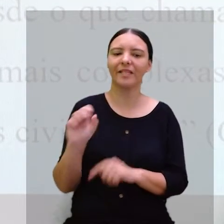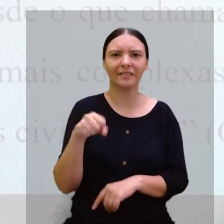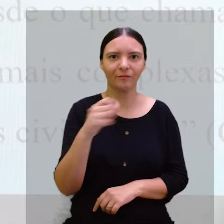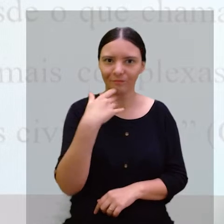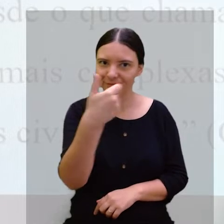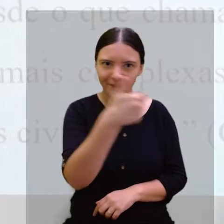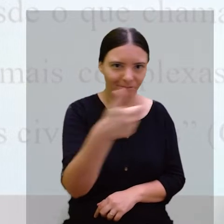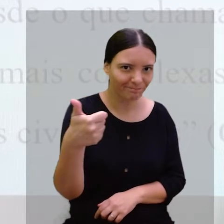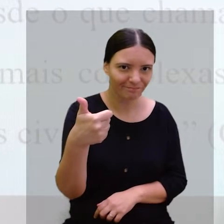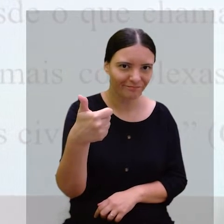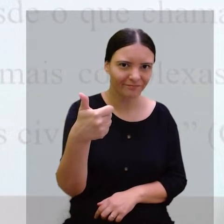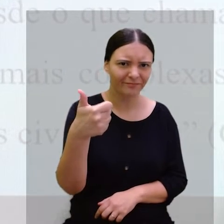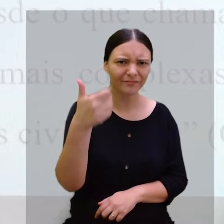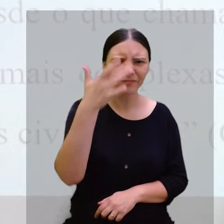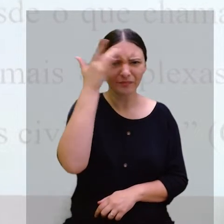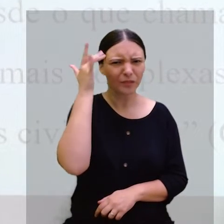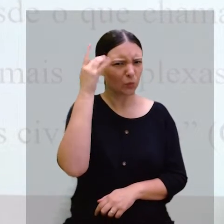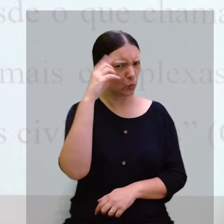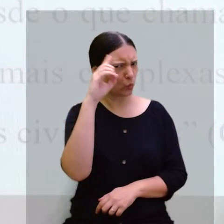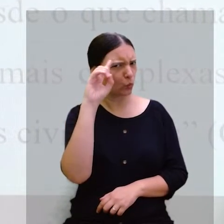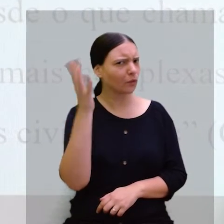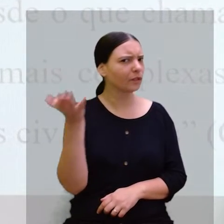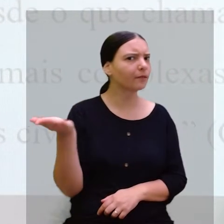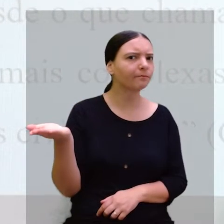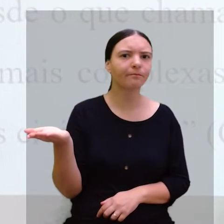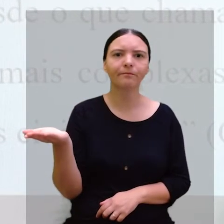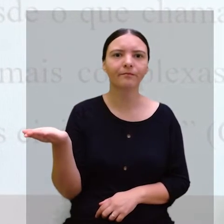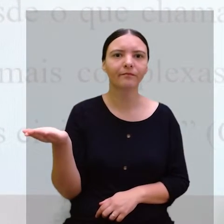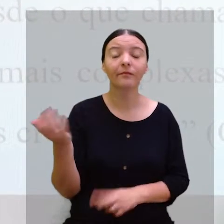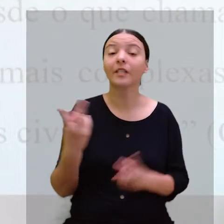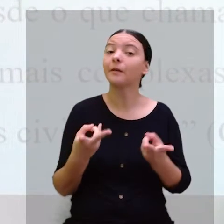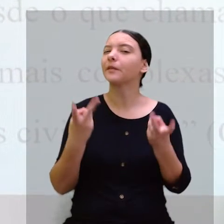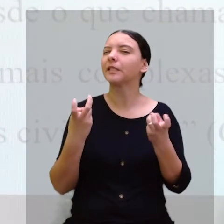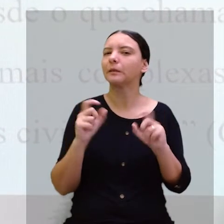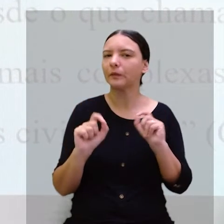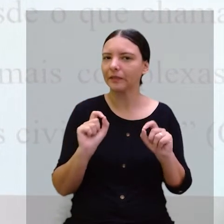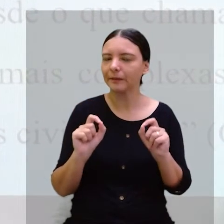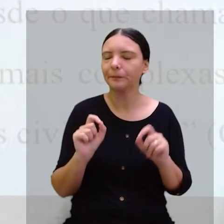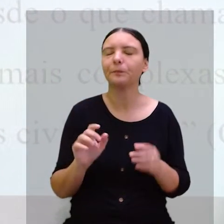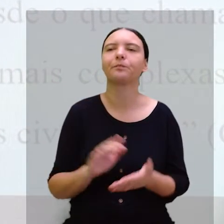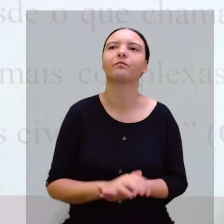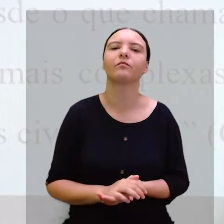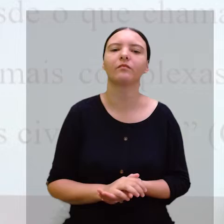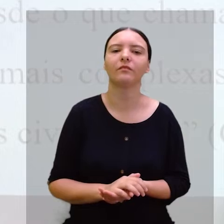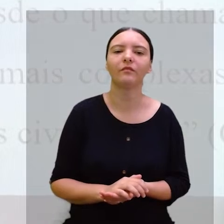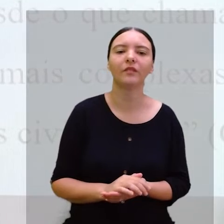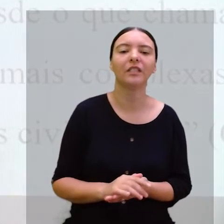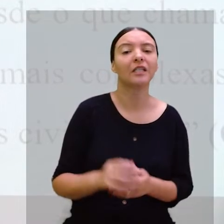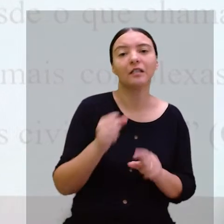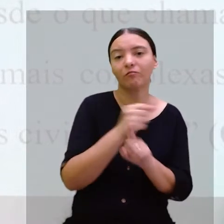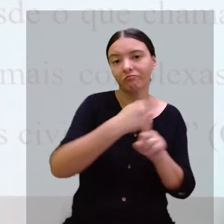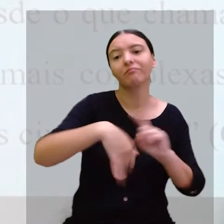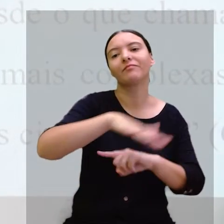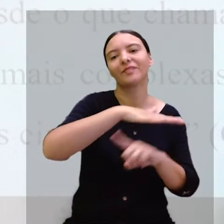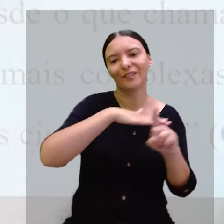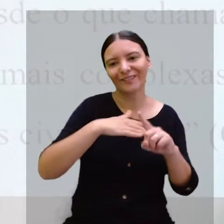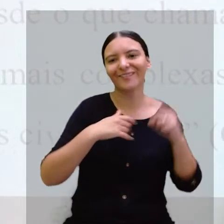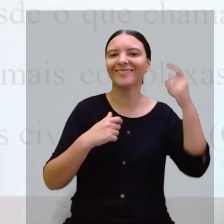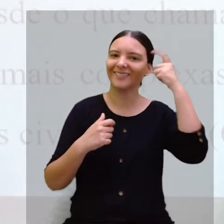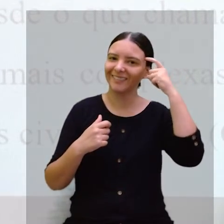bem? Alguém ficou com alguma dúvida, alguma questão? Perceba que é uma definição bem de um ponto de vista sociológico. Eu